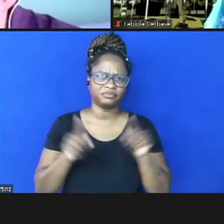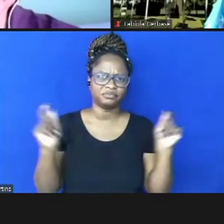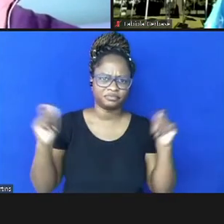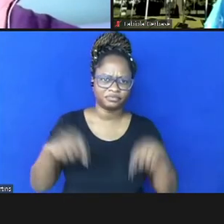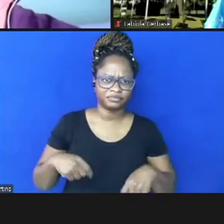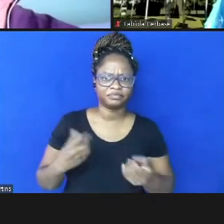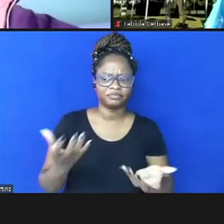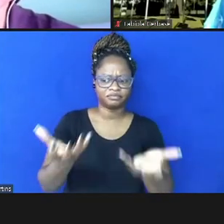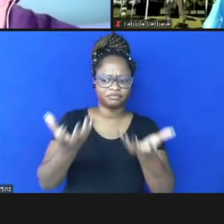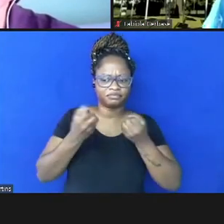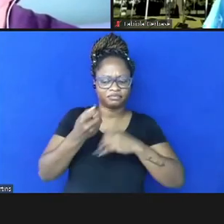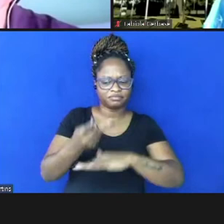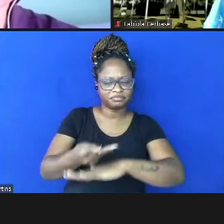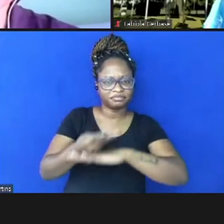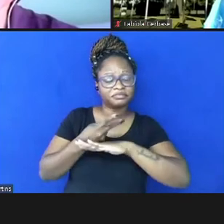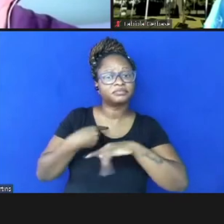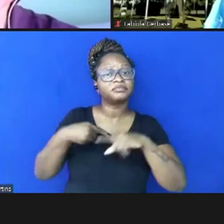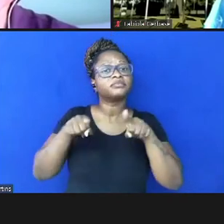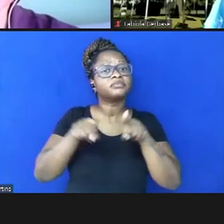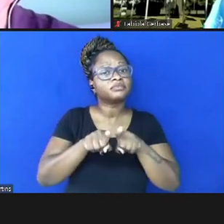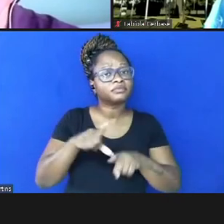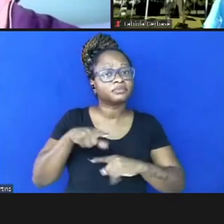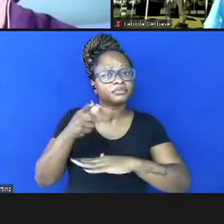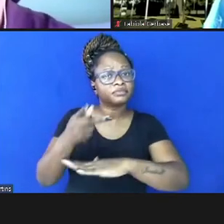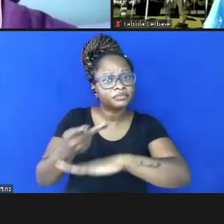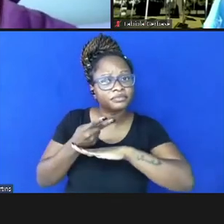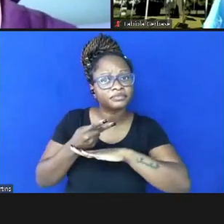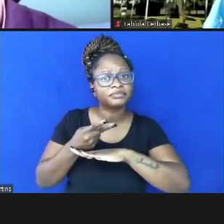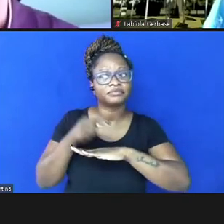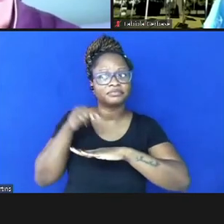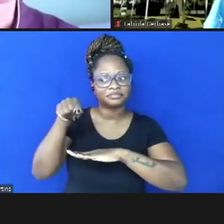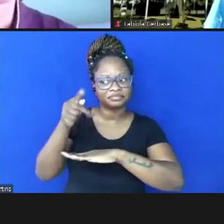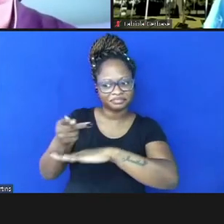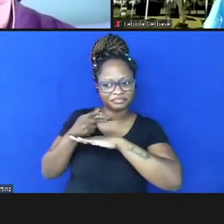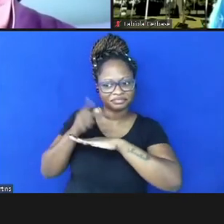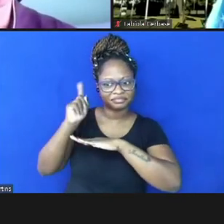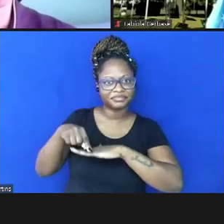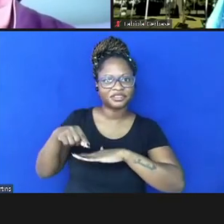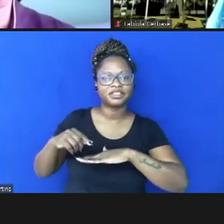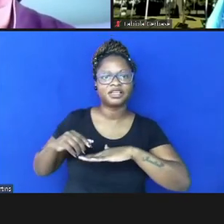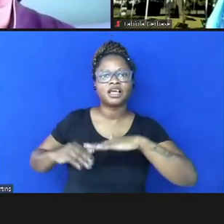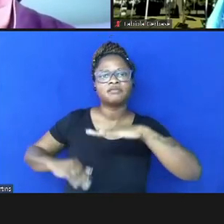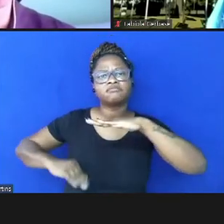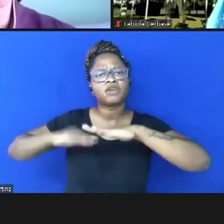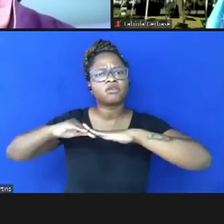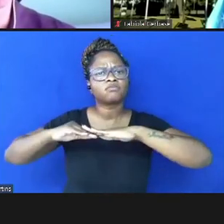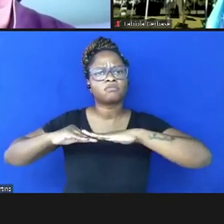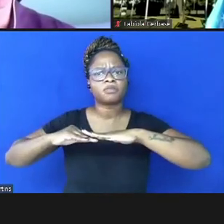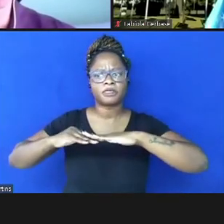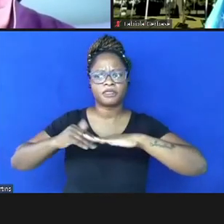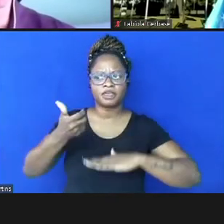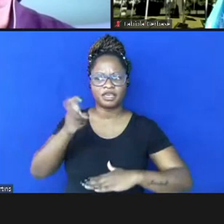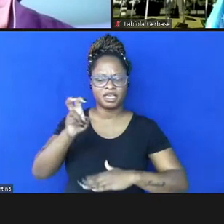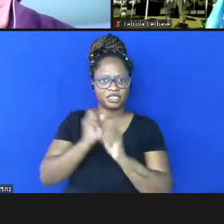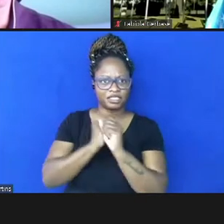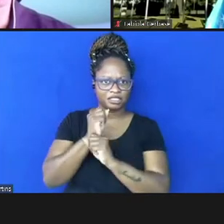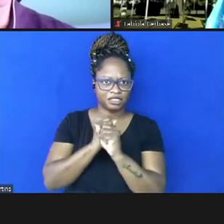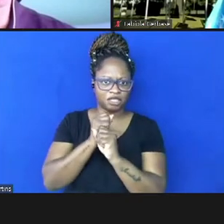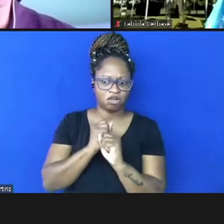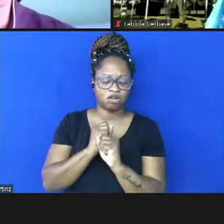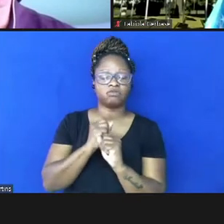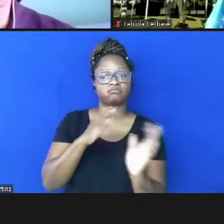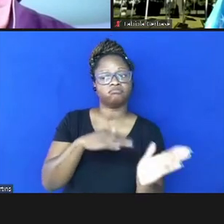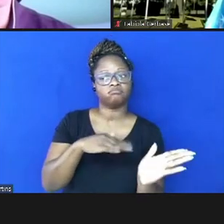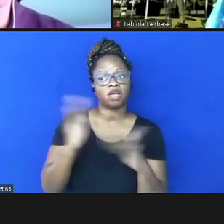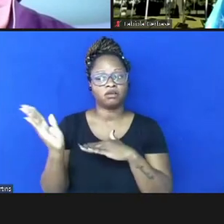esse prêmio. Tem também um prêmio, então esse seria para até 15 anos, né, após a defesa de doutorado, seria um outro prêmio